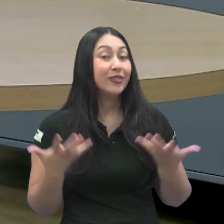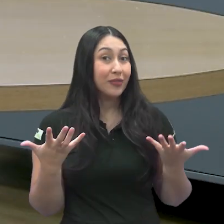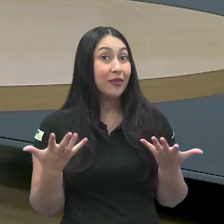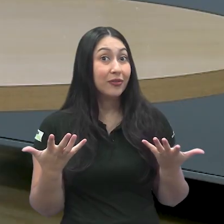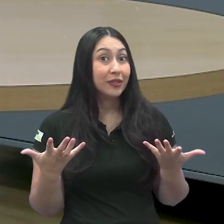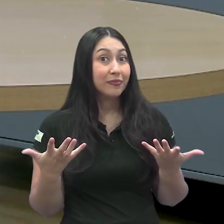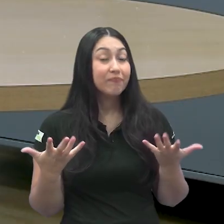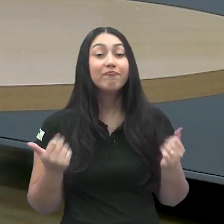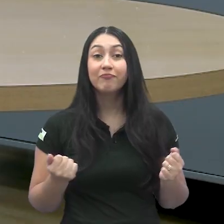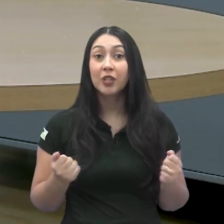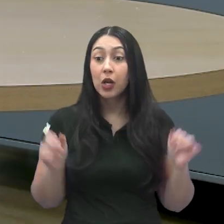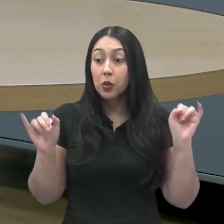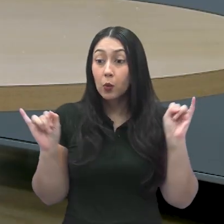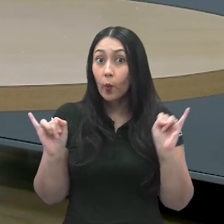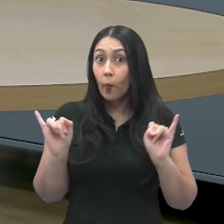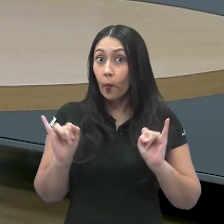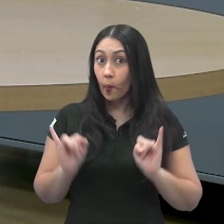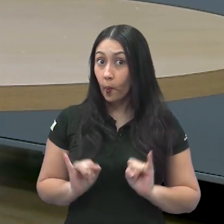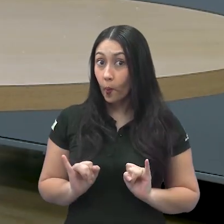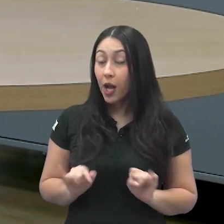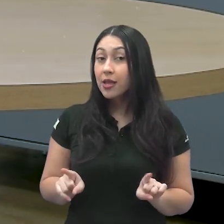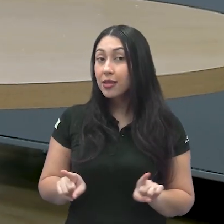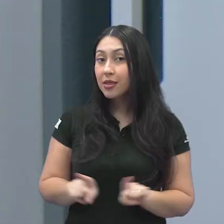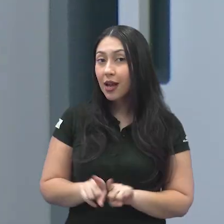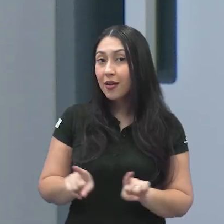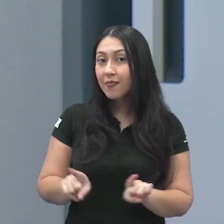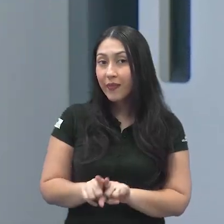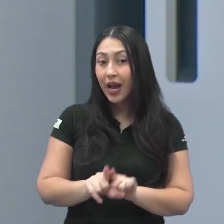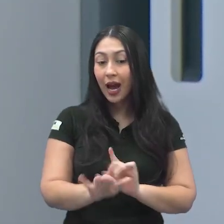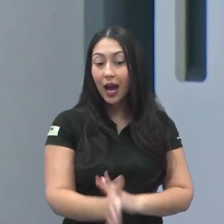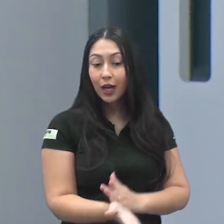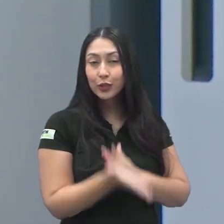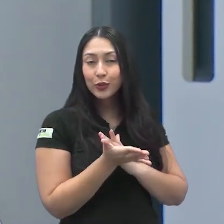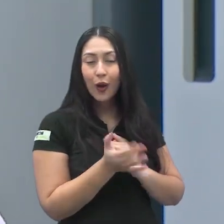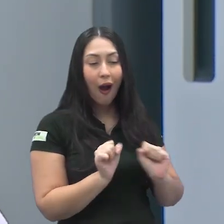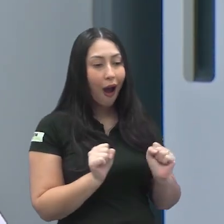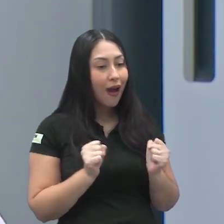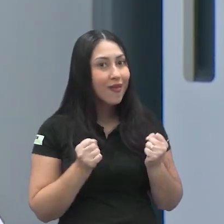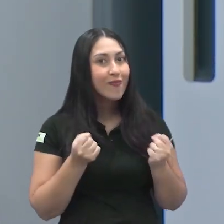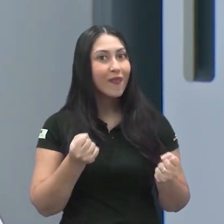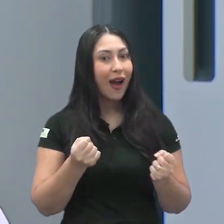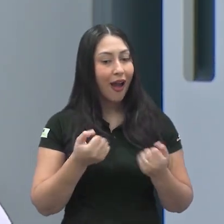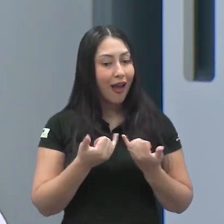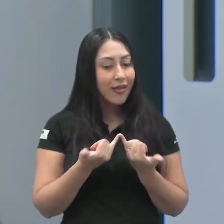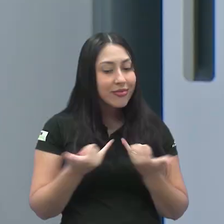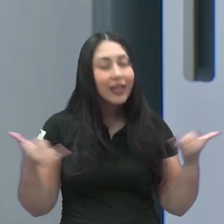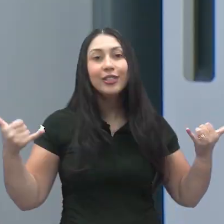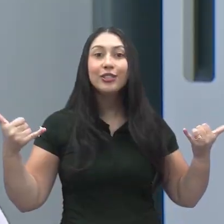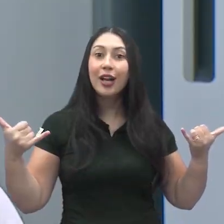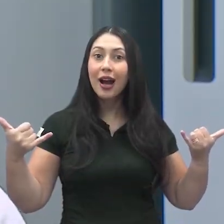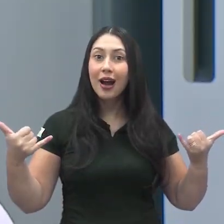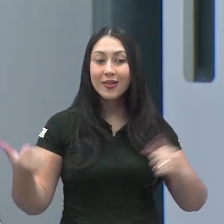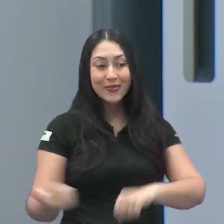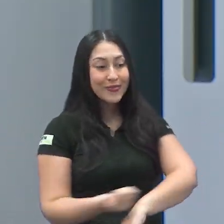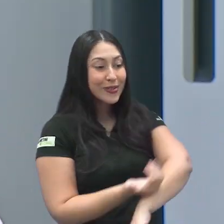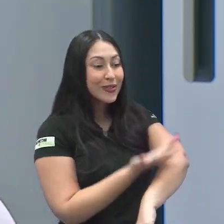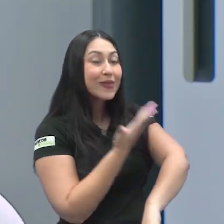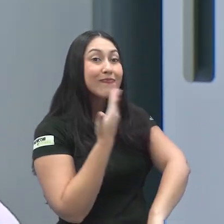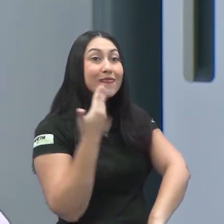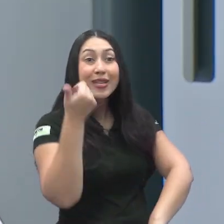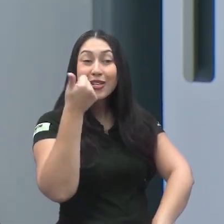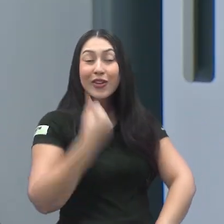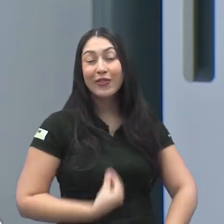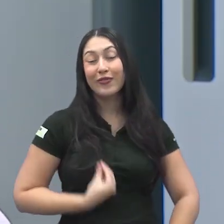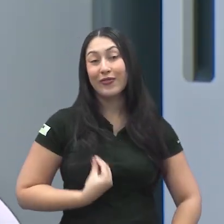novos passos. Além da perda de peso, a transformação trouxe mais disposição, melhora na saúde